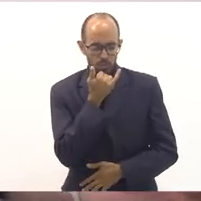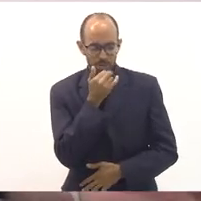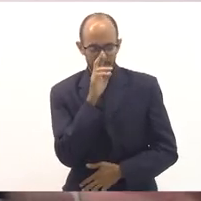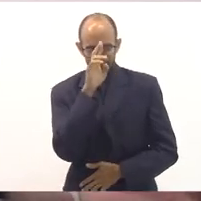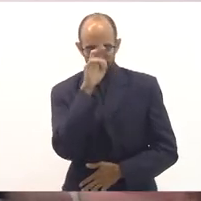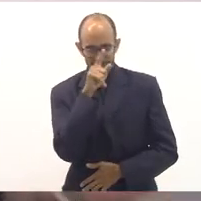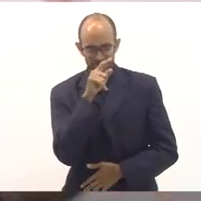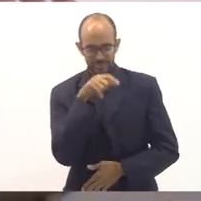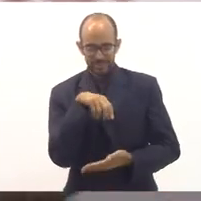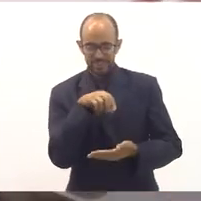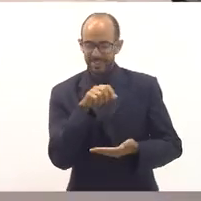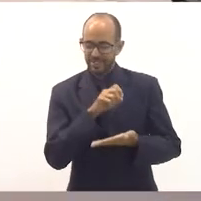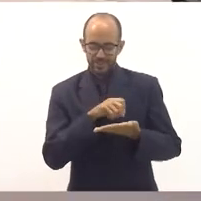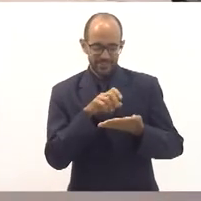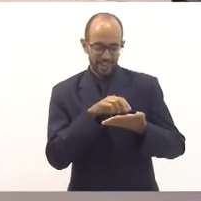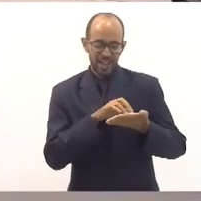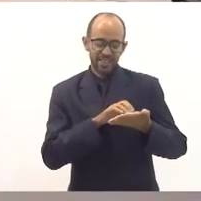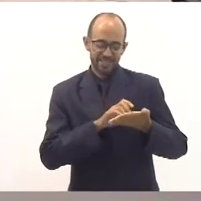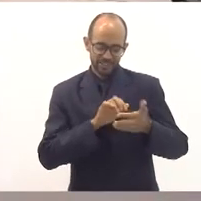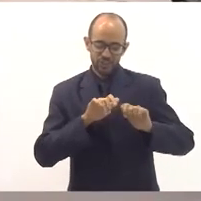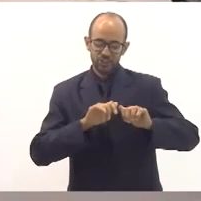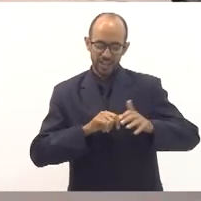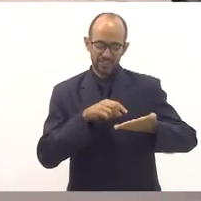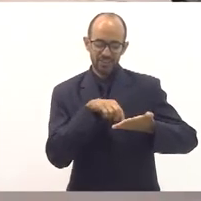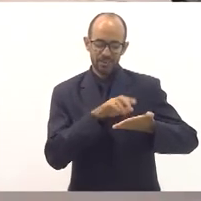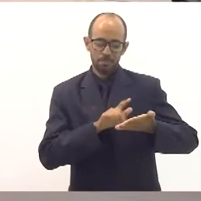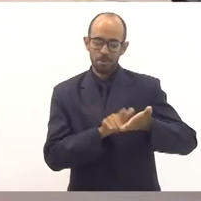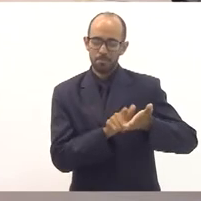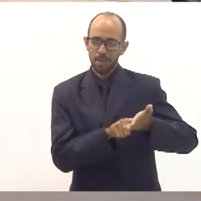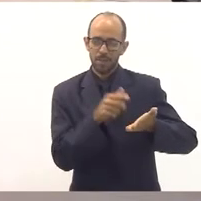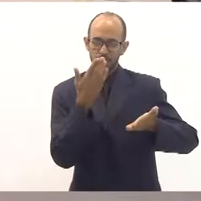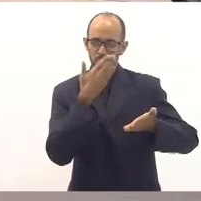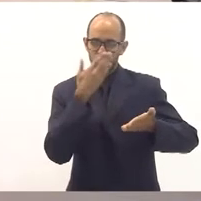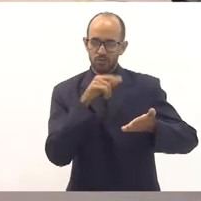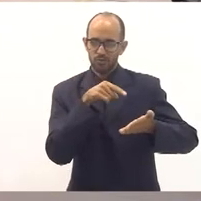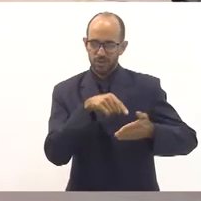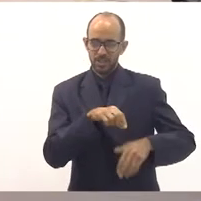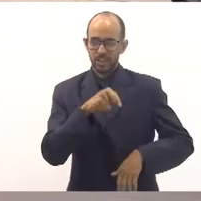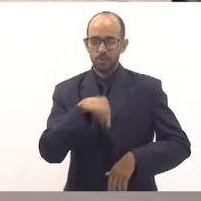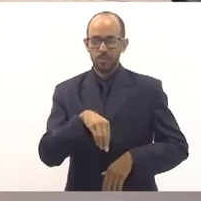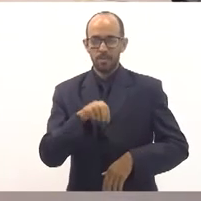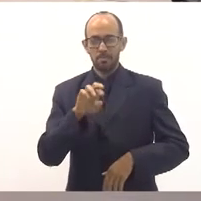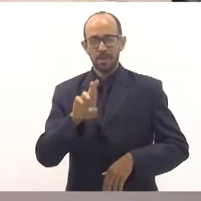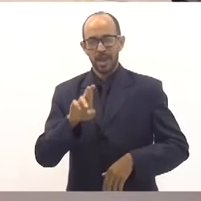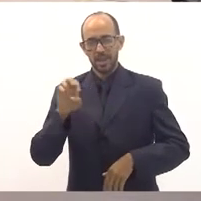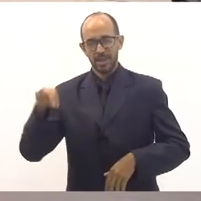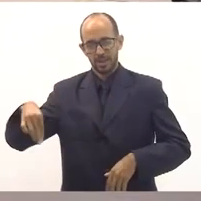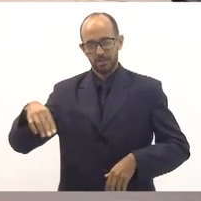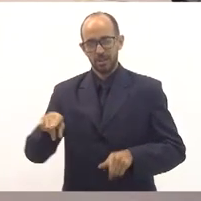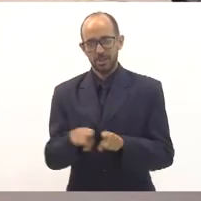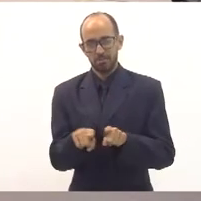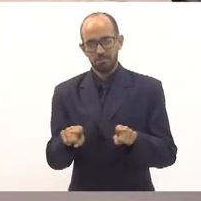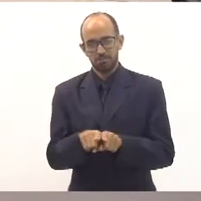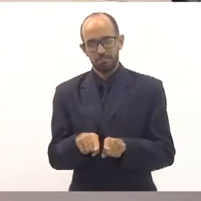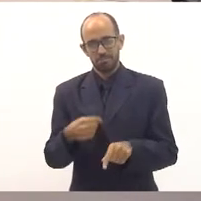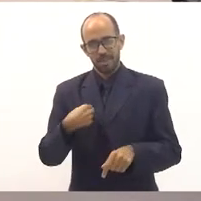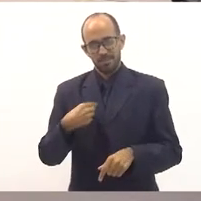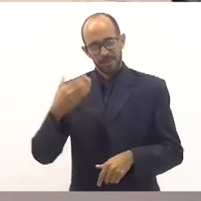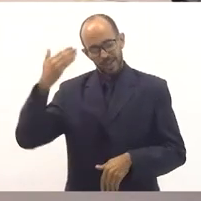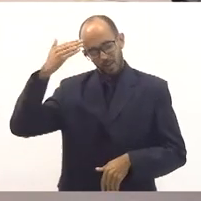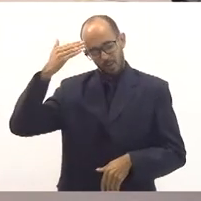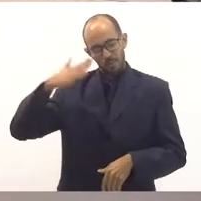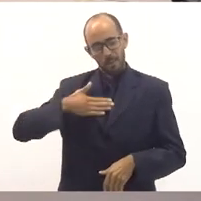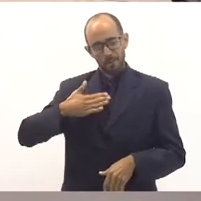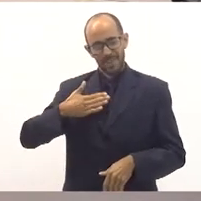a Monique escreveu direitinho mlm e eu só botei o planta na mente tranquilo tranquilo a culpa